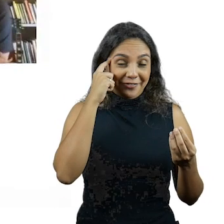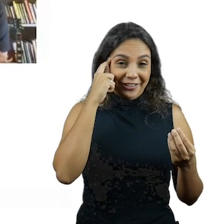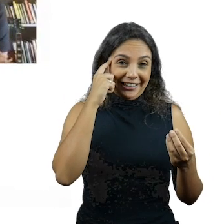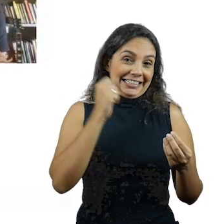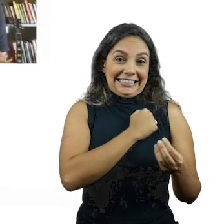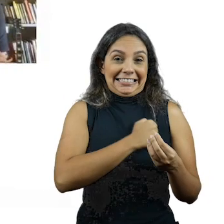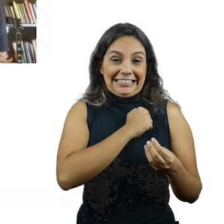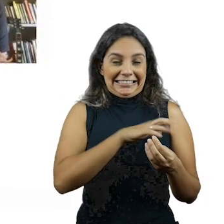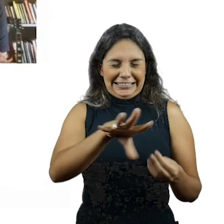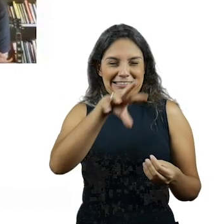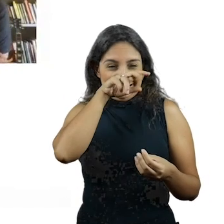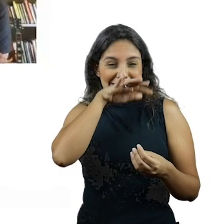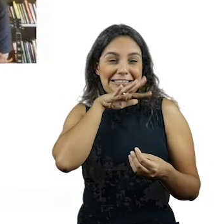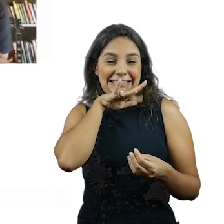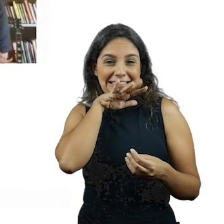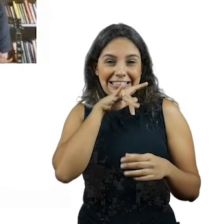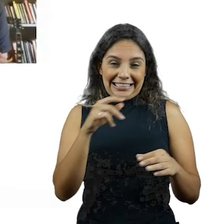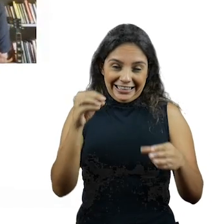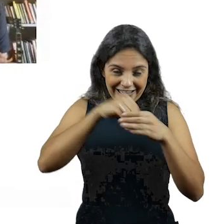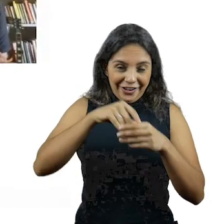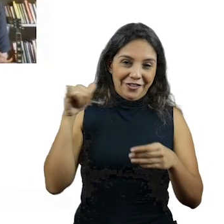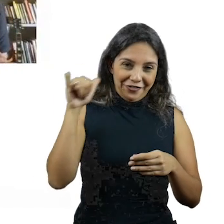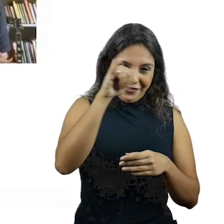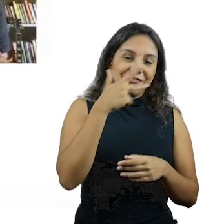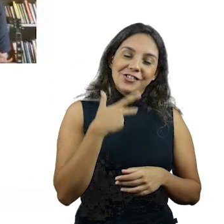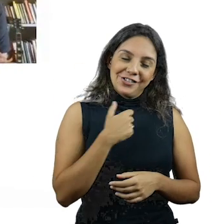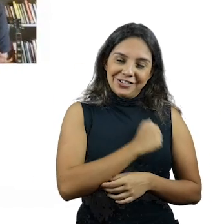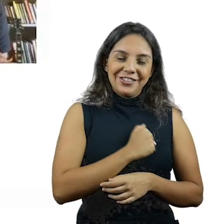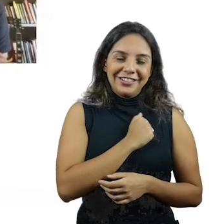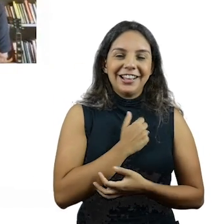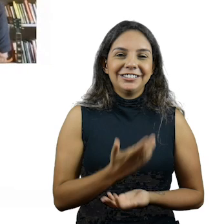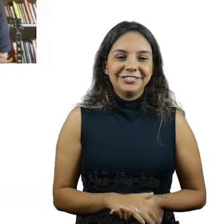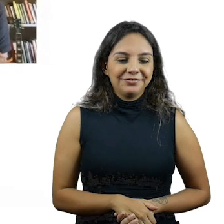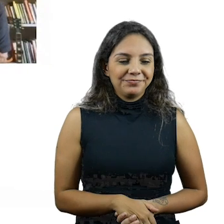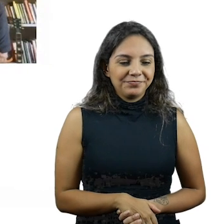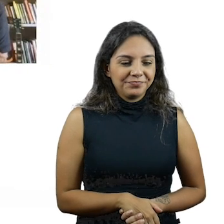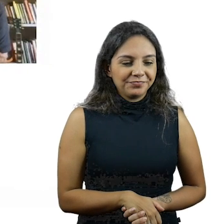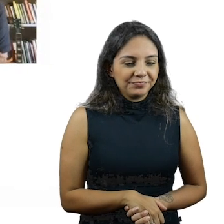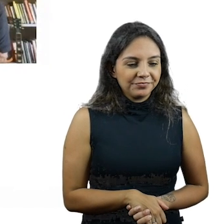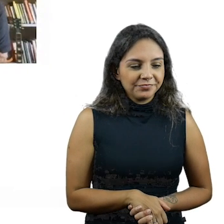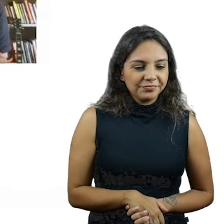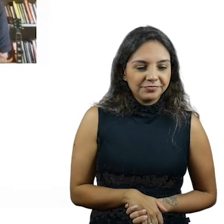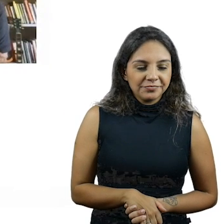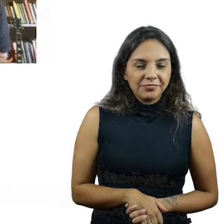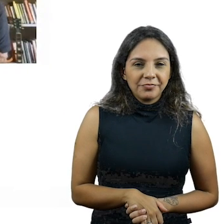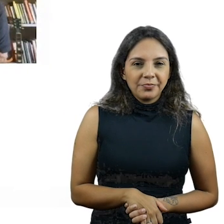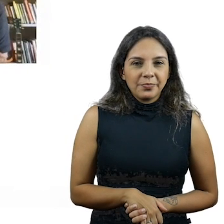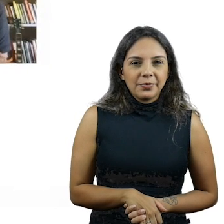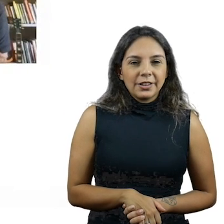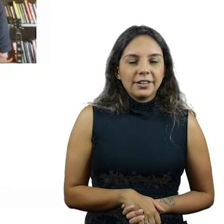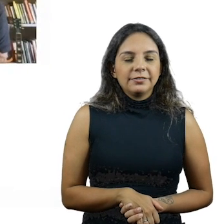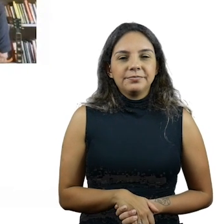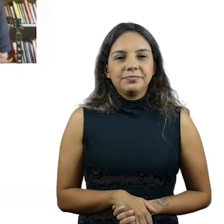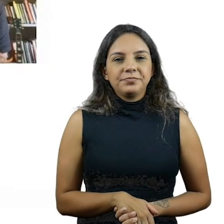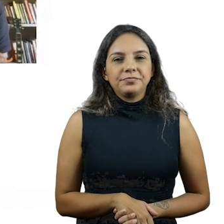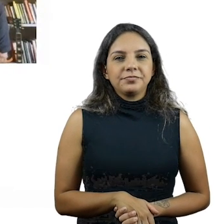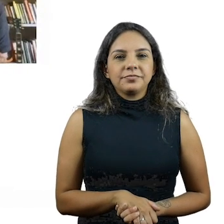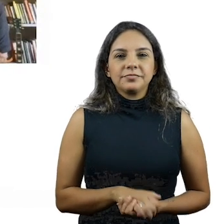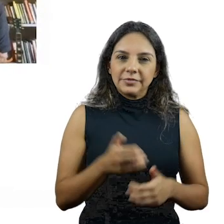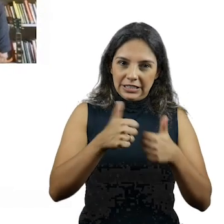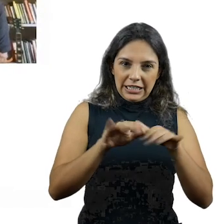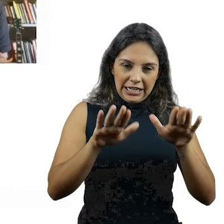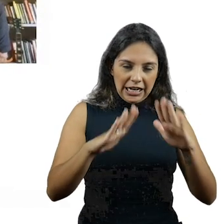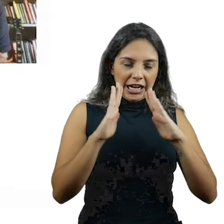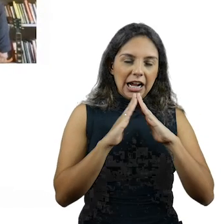O cara que tem saudade daquele cheiro ruim dentro do avião. Eu fiquei com saudade do cheiro ruim dentro do avião. Então, quer dizer, essa coisa do ficar